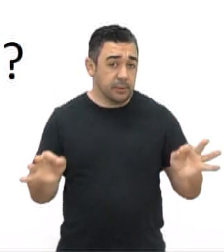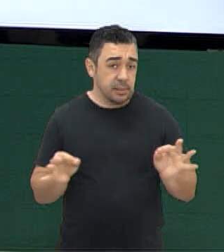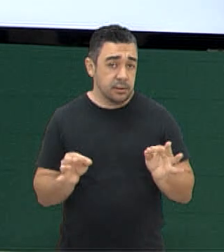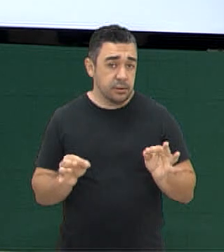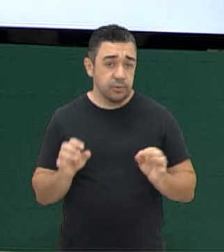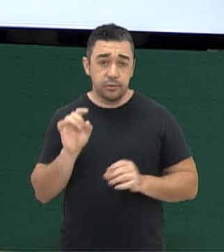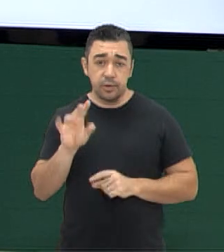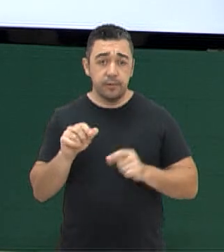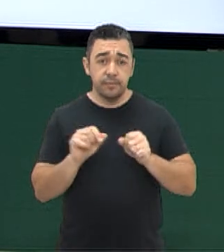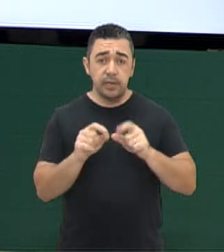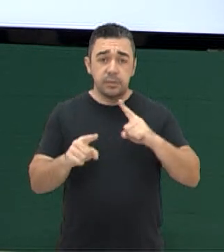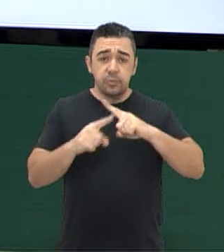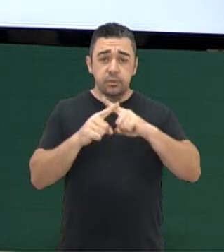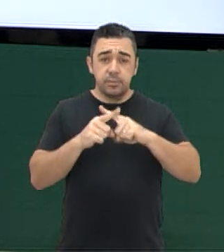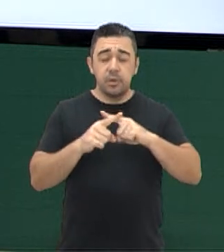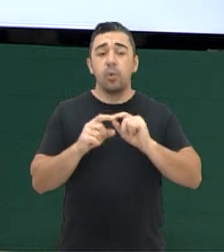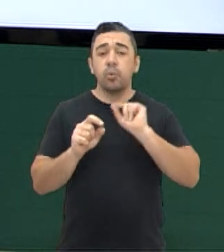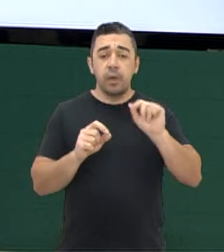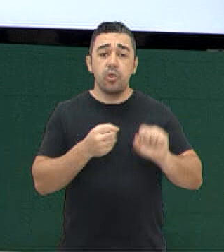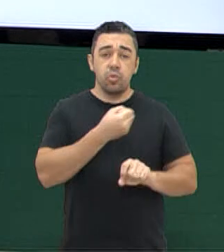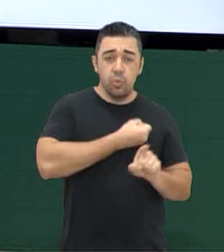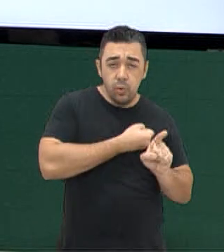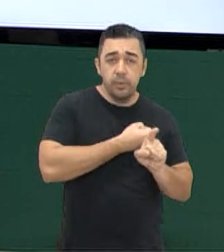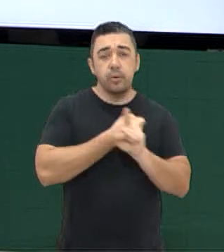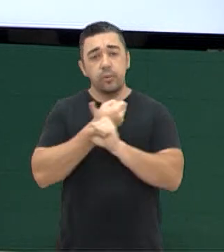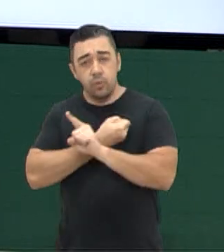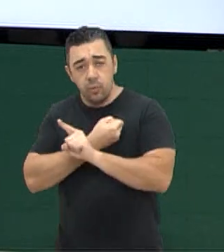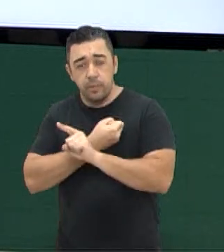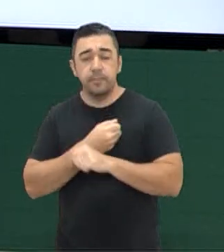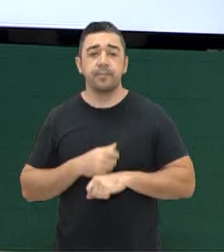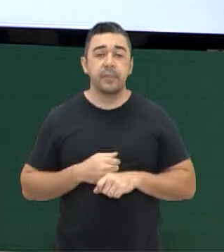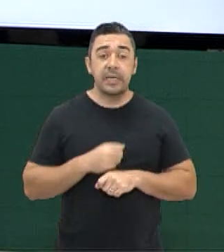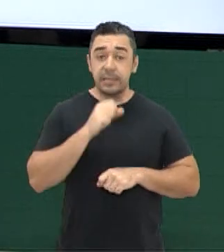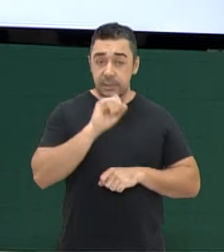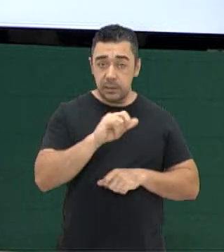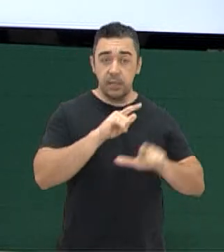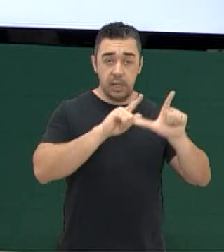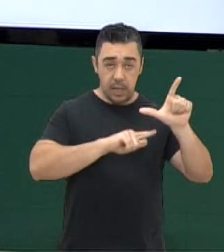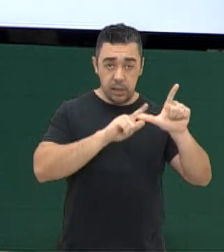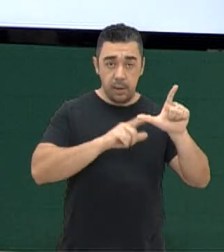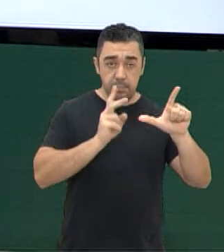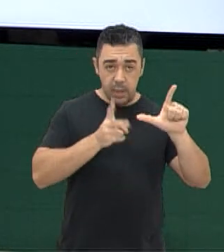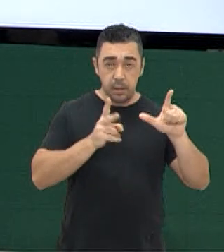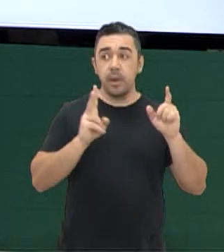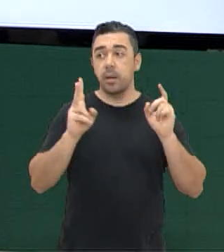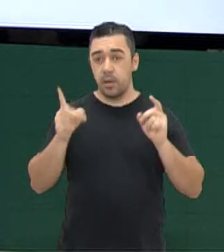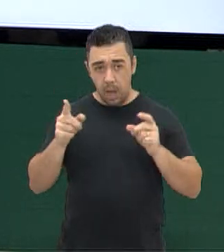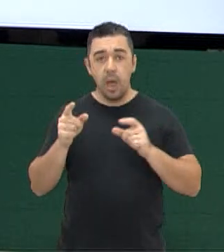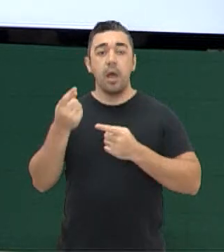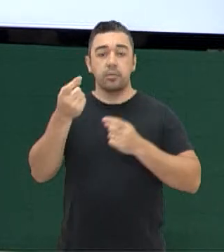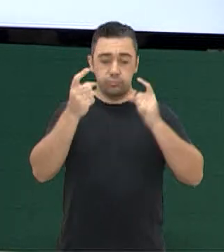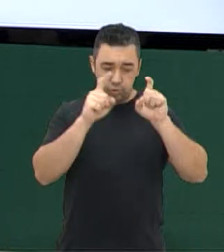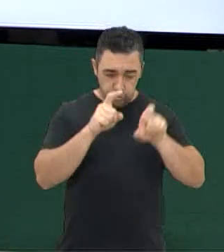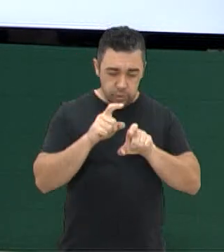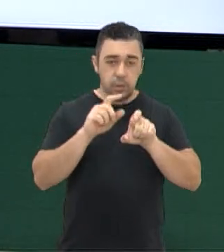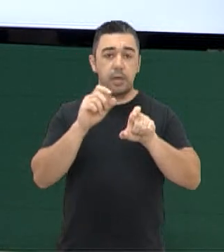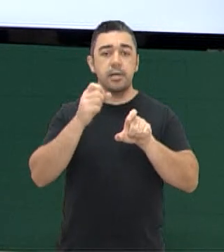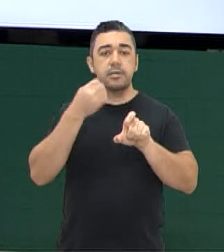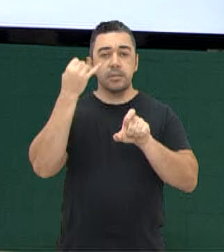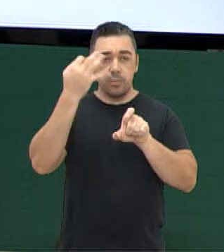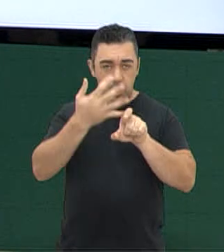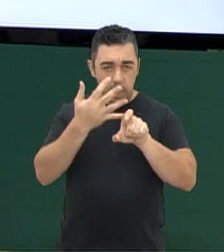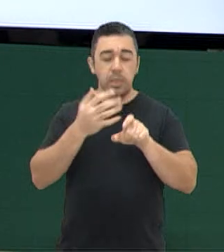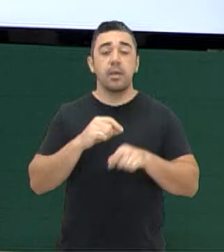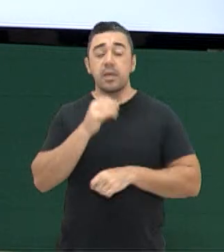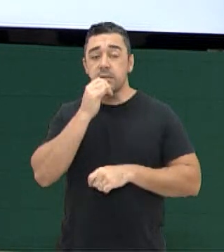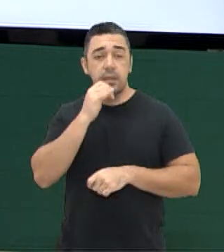só multiplicar o número pelo número. Se houver a mesma letra, repete-se a letra e somos os expoentes, se não, repete-se